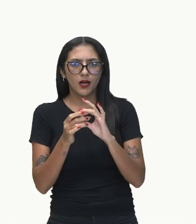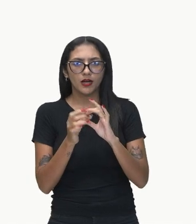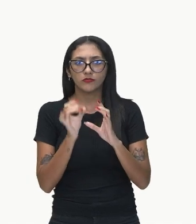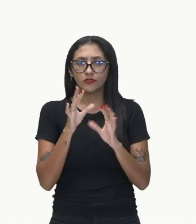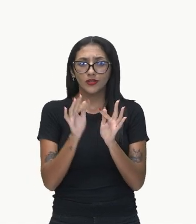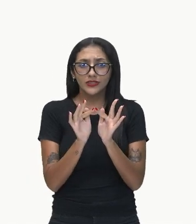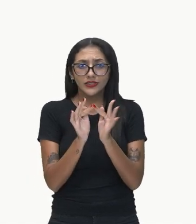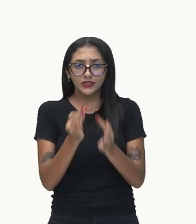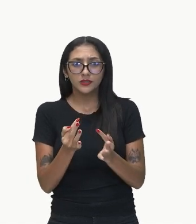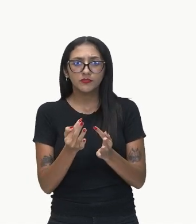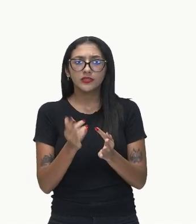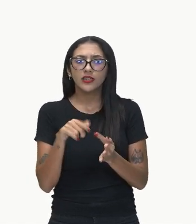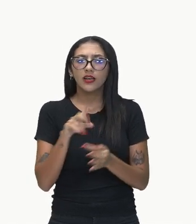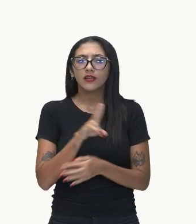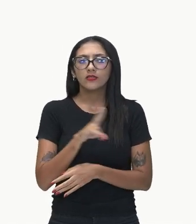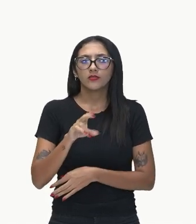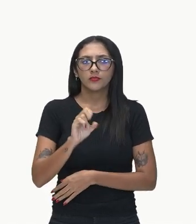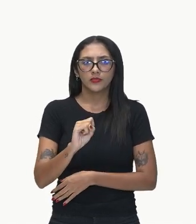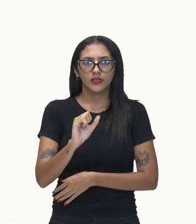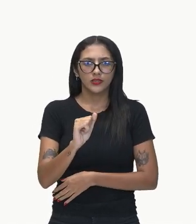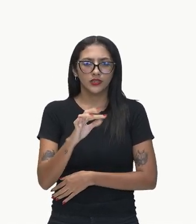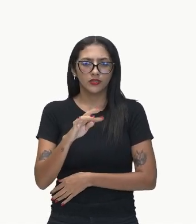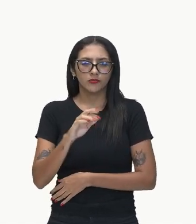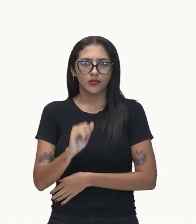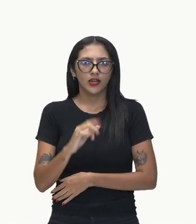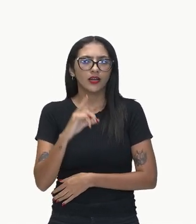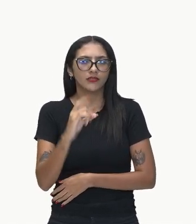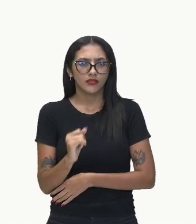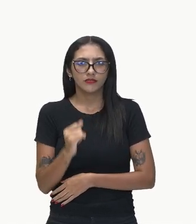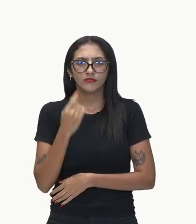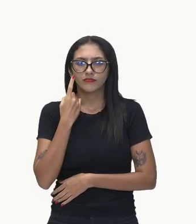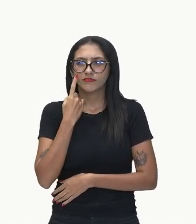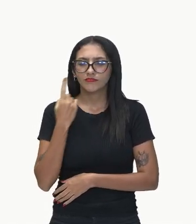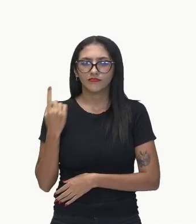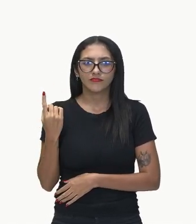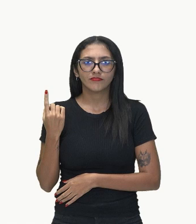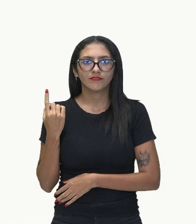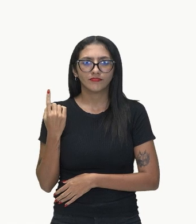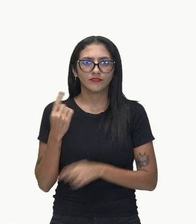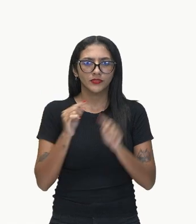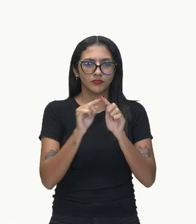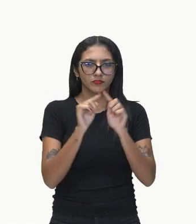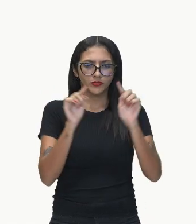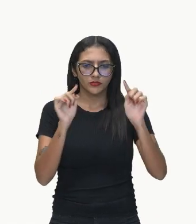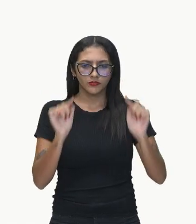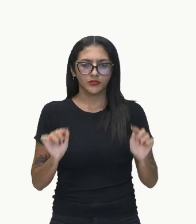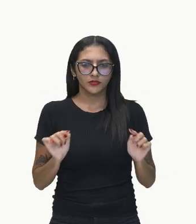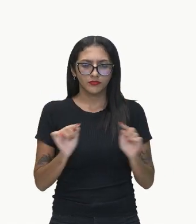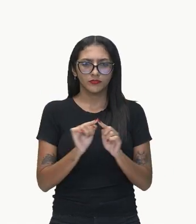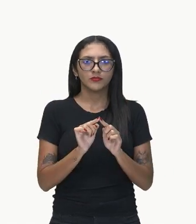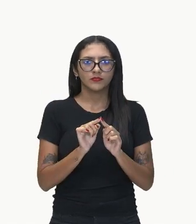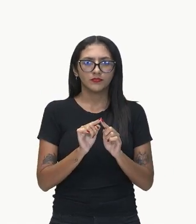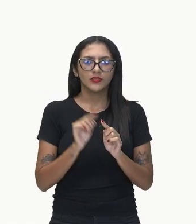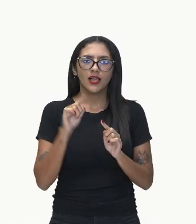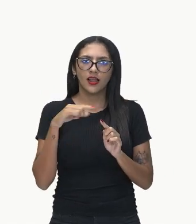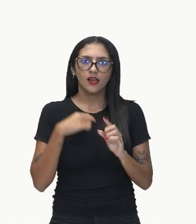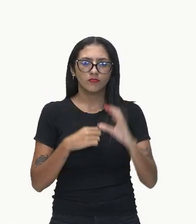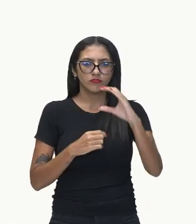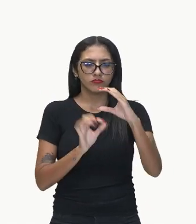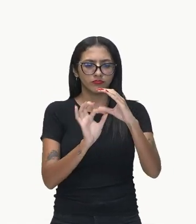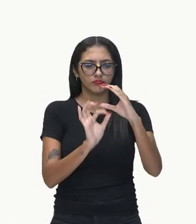saturada, como é esse exemplo aqui, ó. Estão vendo? Lembrem-se que isso aqui não é um quadrado, isso aqui é uma